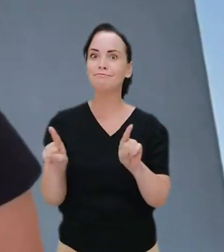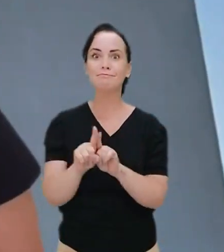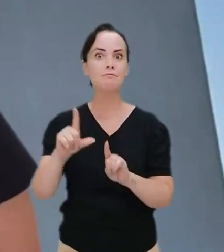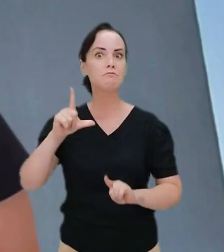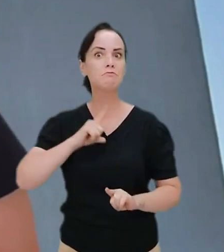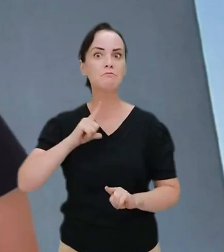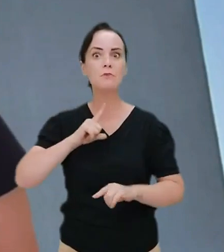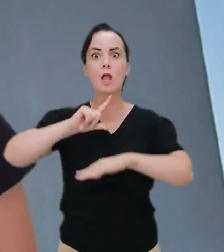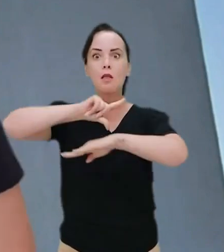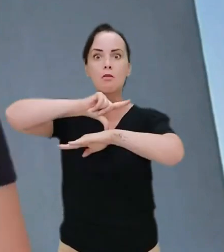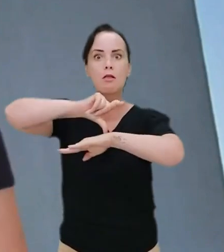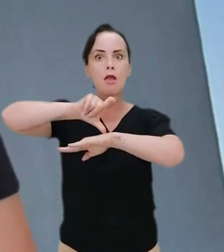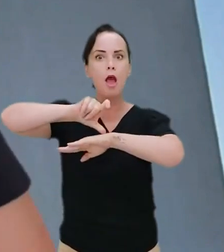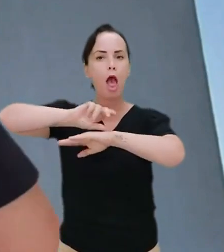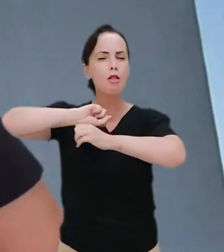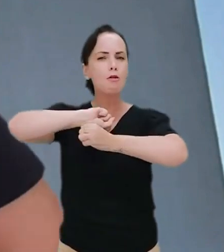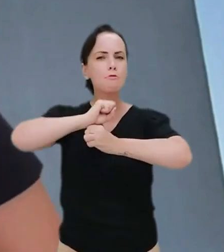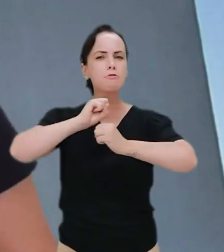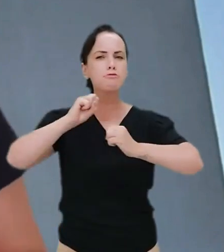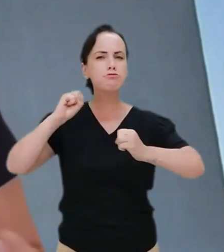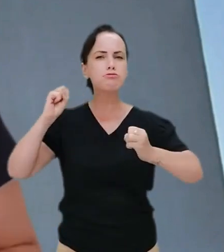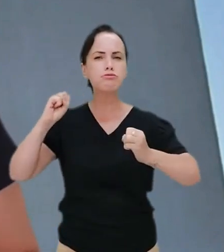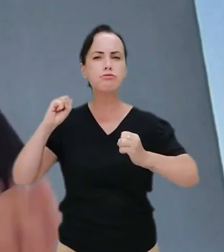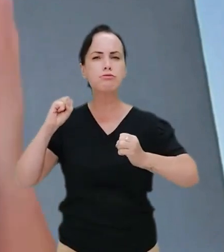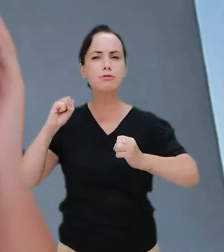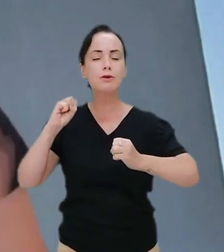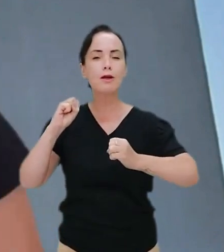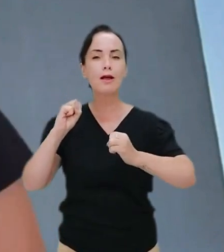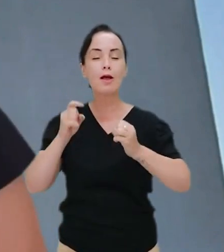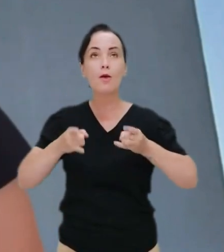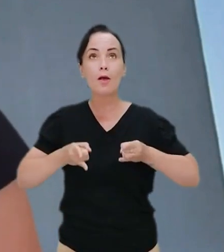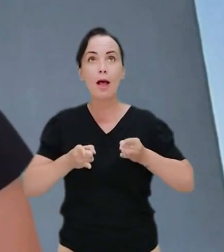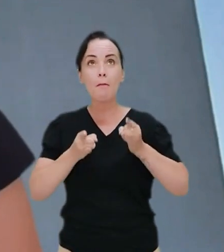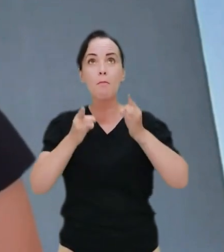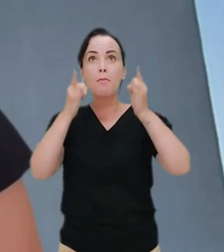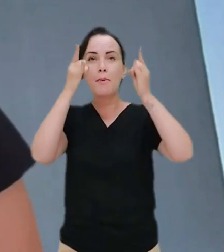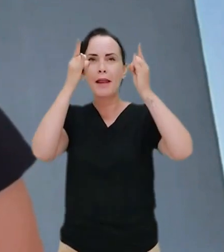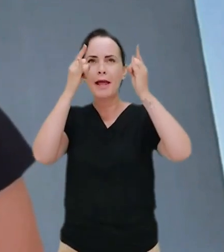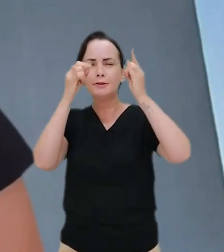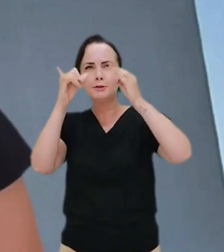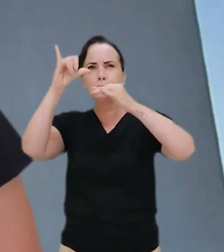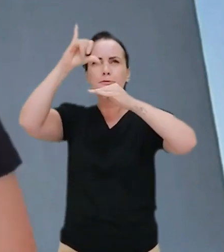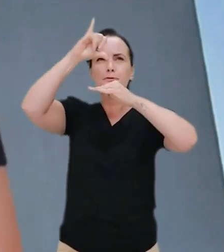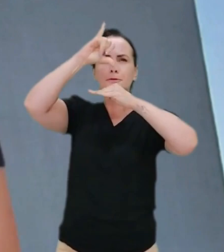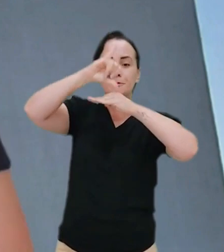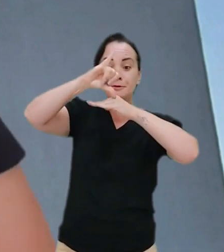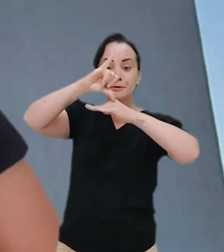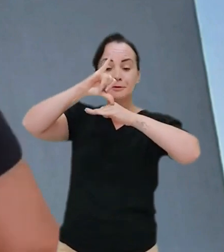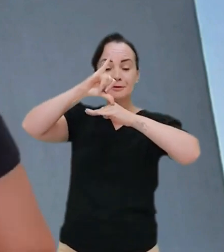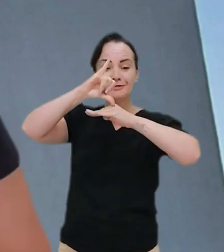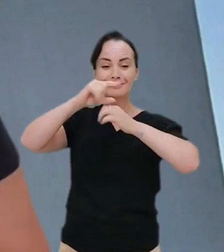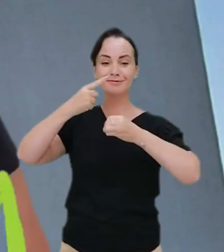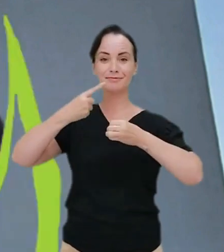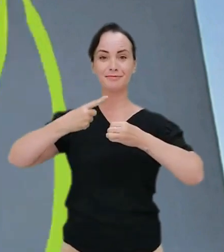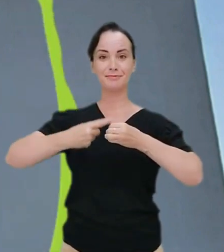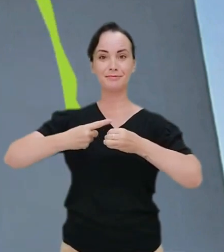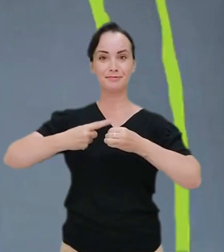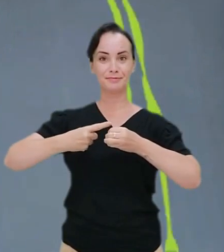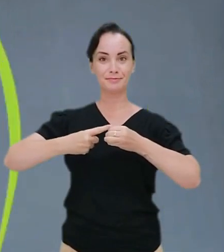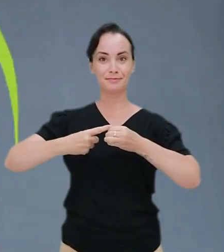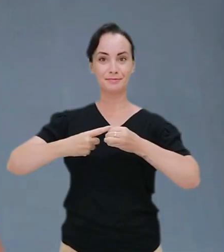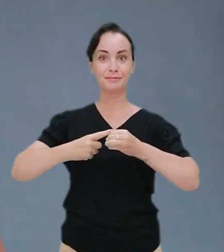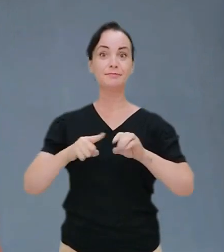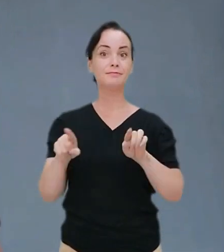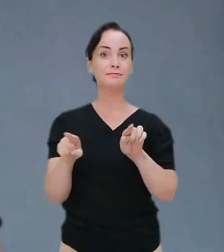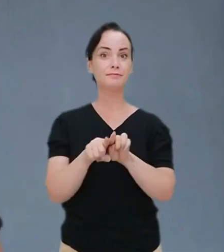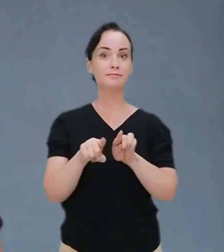um grande relógio, Big Ben, que fica lá em cima do Edifício América, bem no centro da nossa